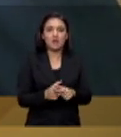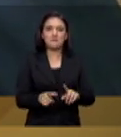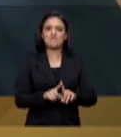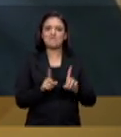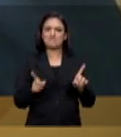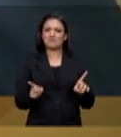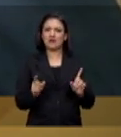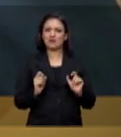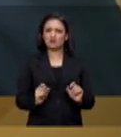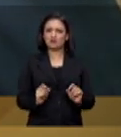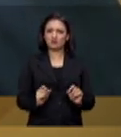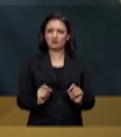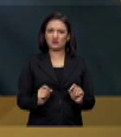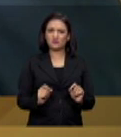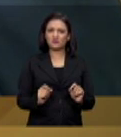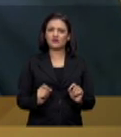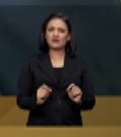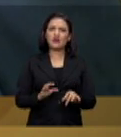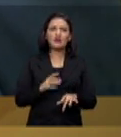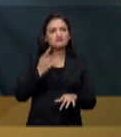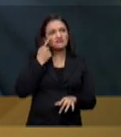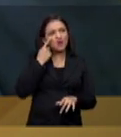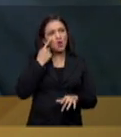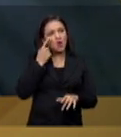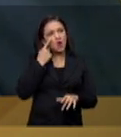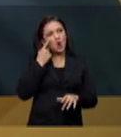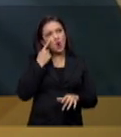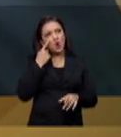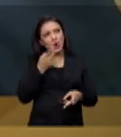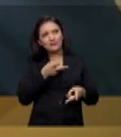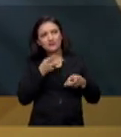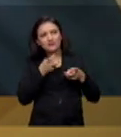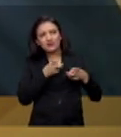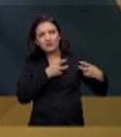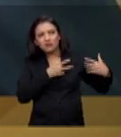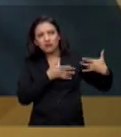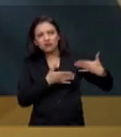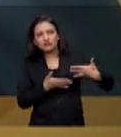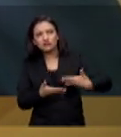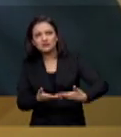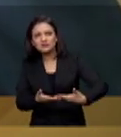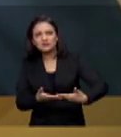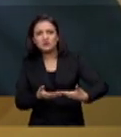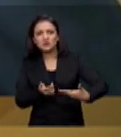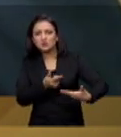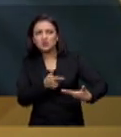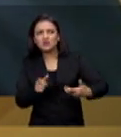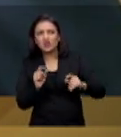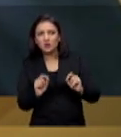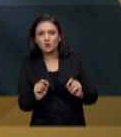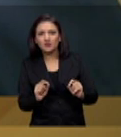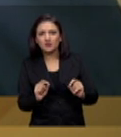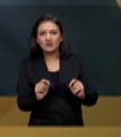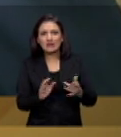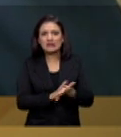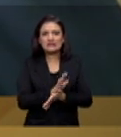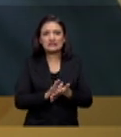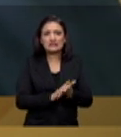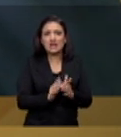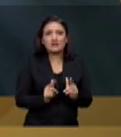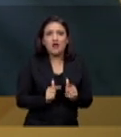qualquer resistência em todo esse percurso de qualquer dos atores constitucionais qualquer atitude